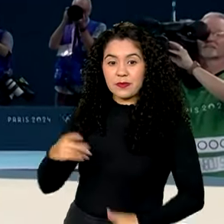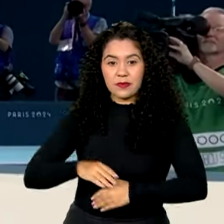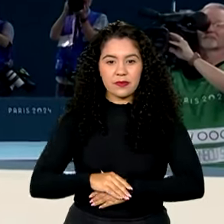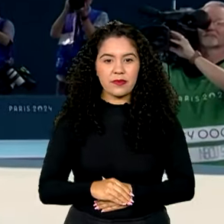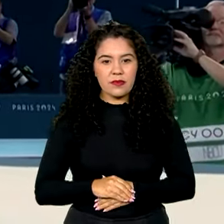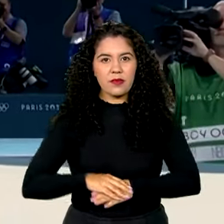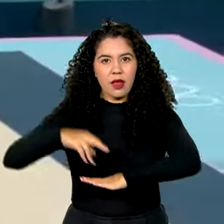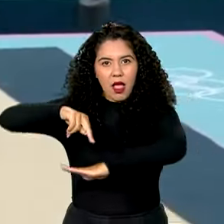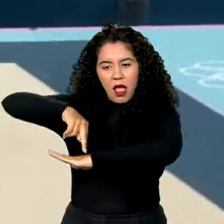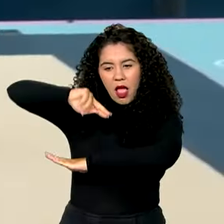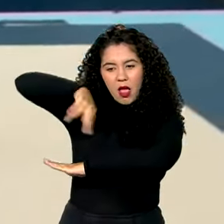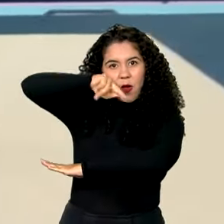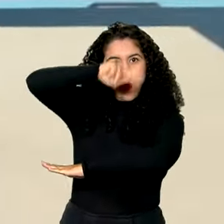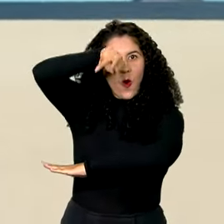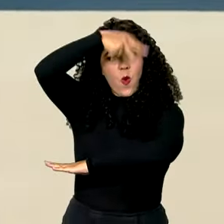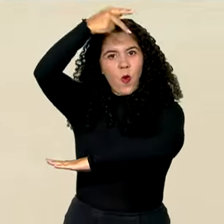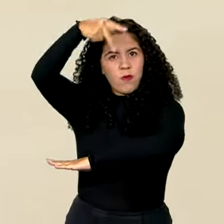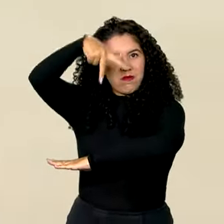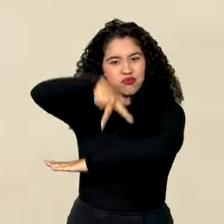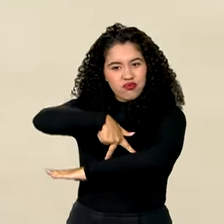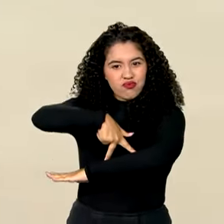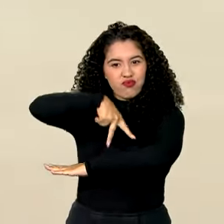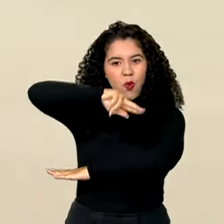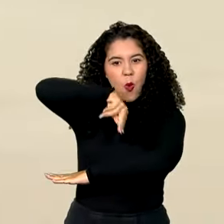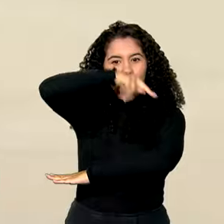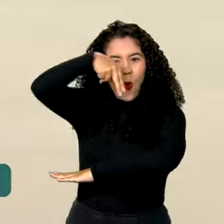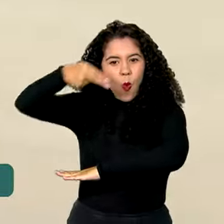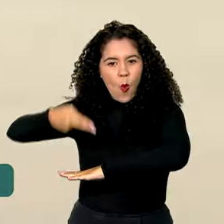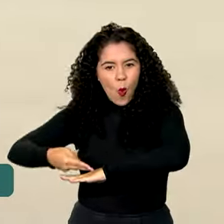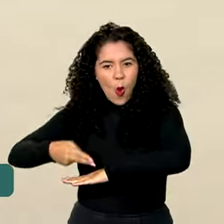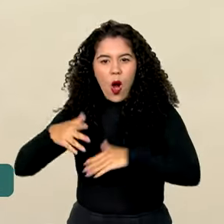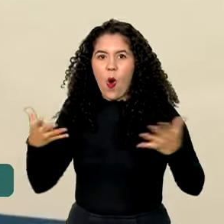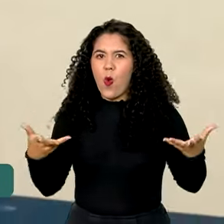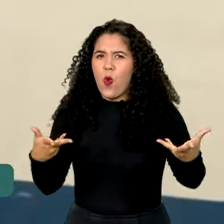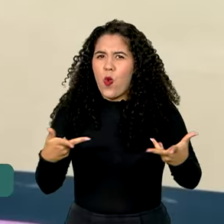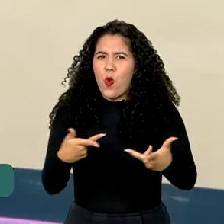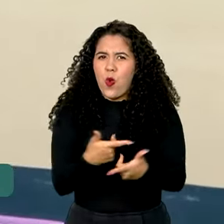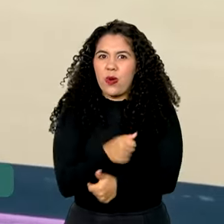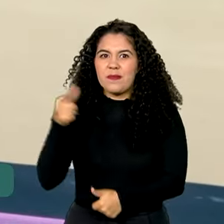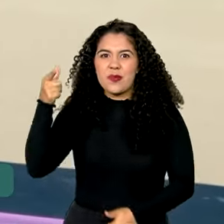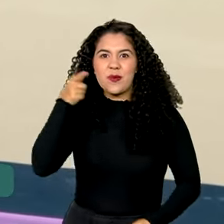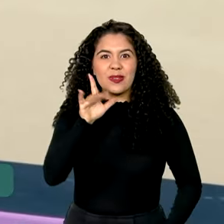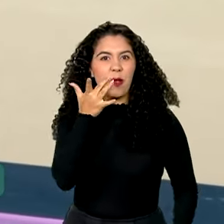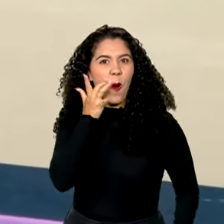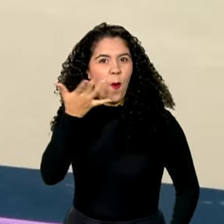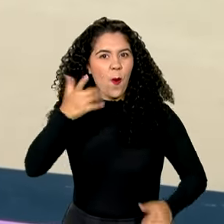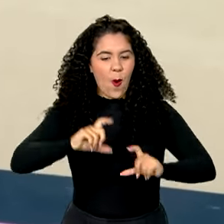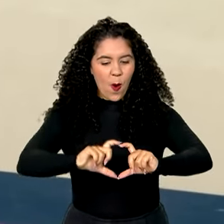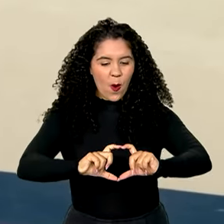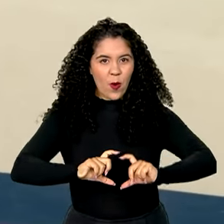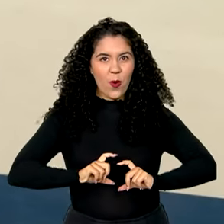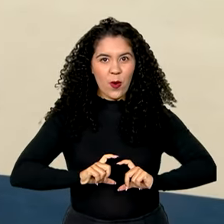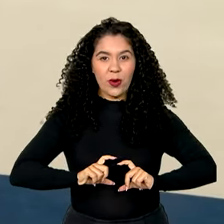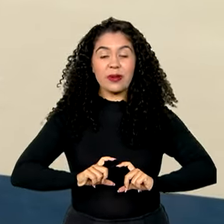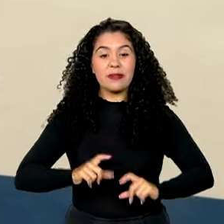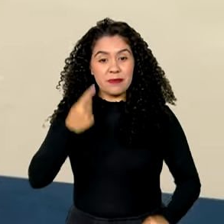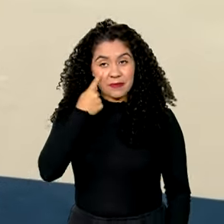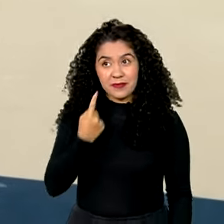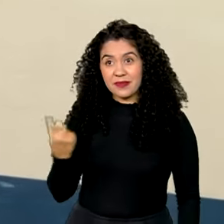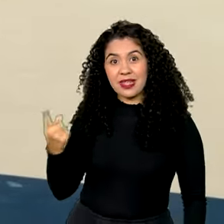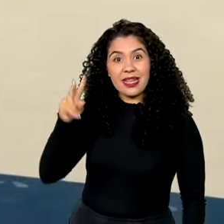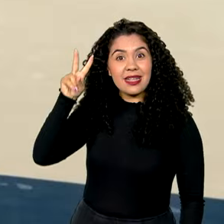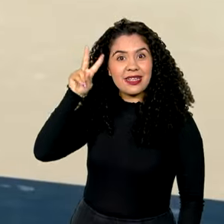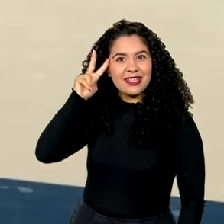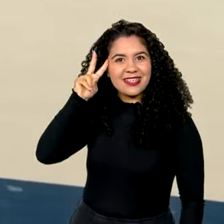acrobacias perfeitas, chegadas impecáveis e a medalha de ouro no solo. Nesta segunda-feira, o tablado da